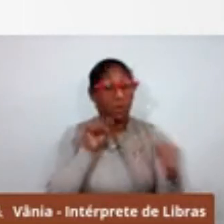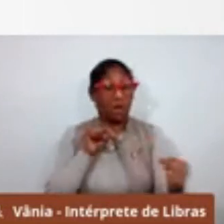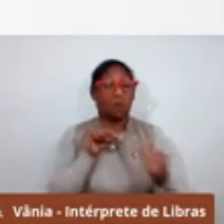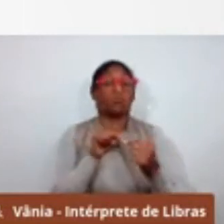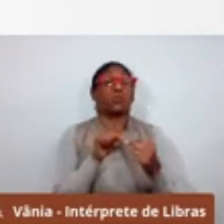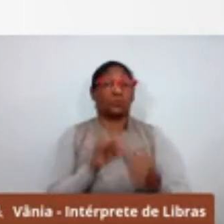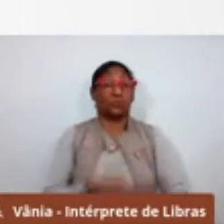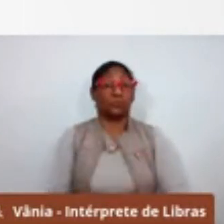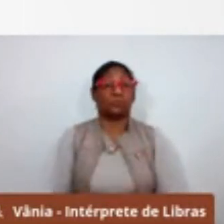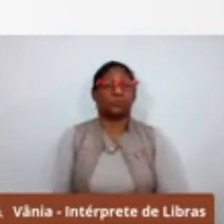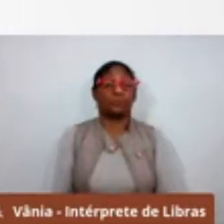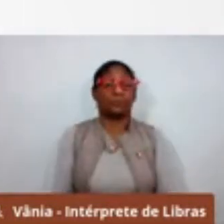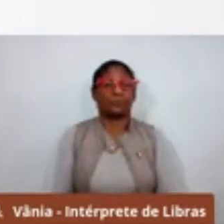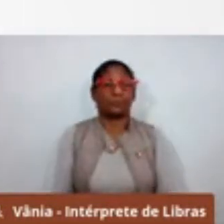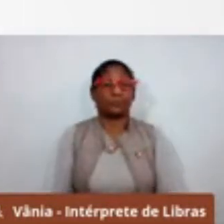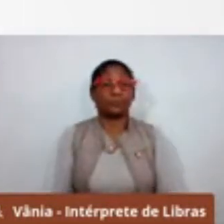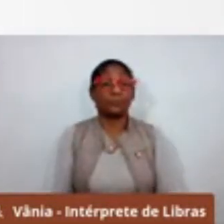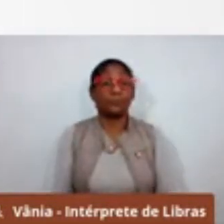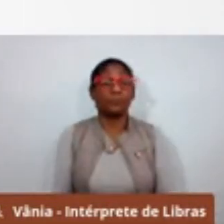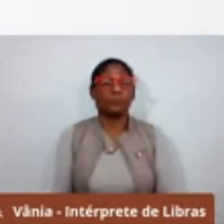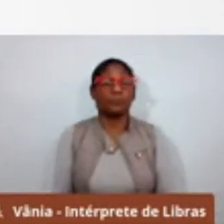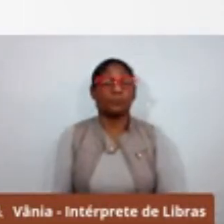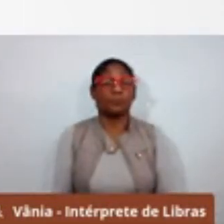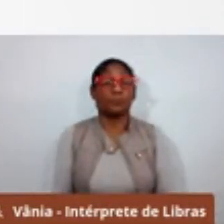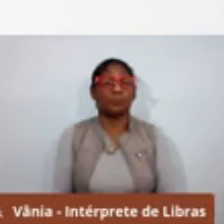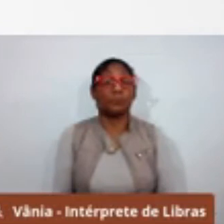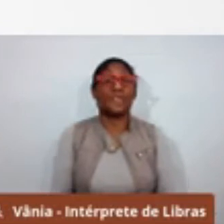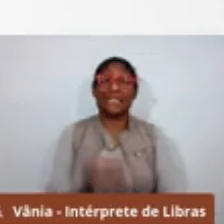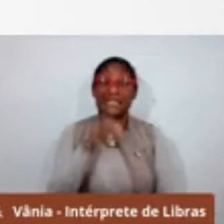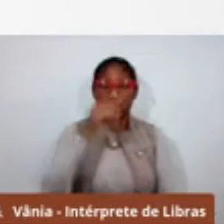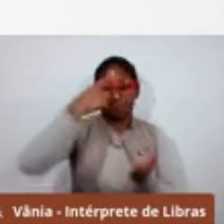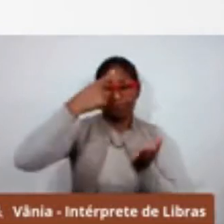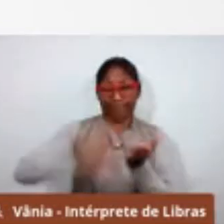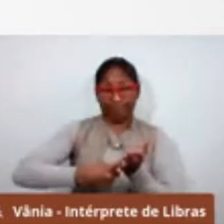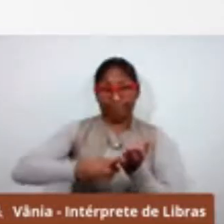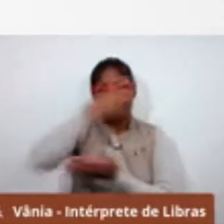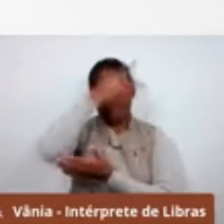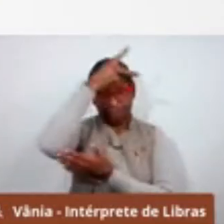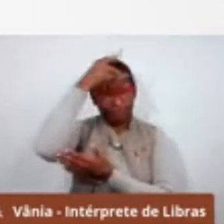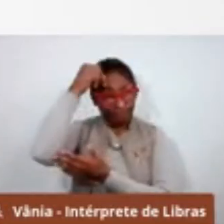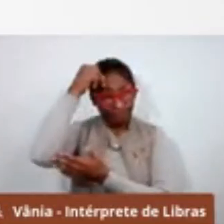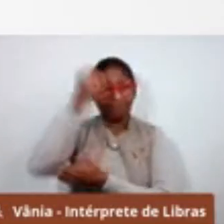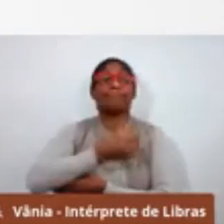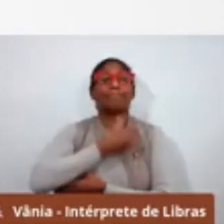objetivo, de tal forma que a pactuação com prefeitos é fundamental.